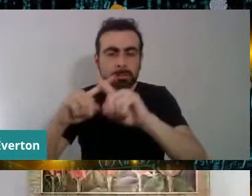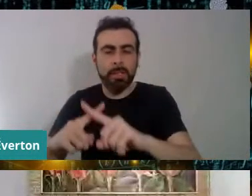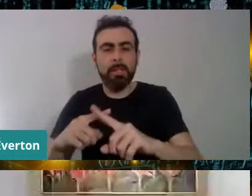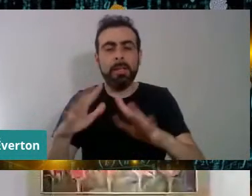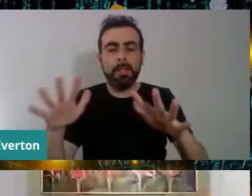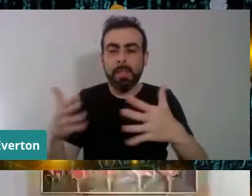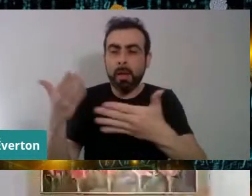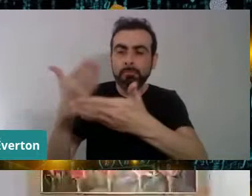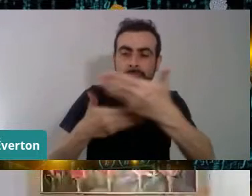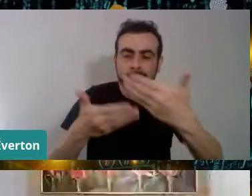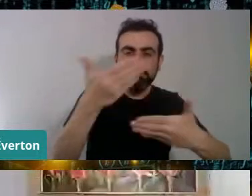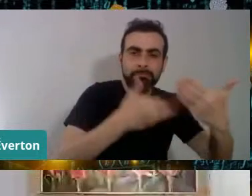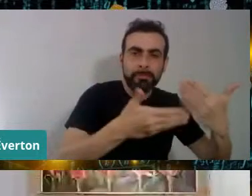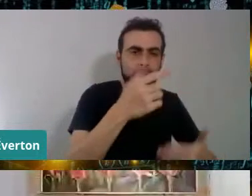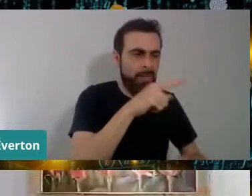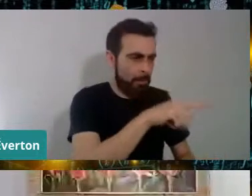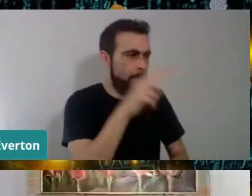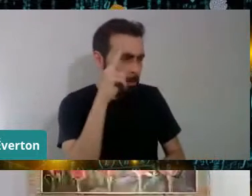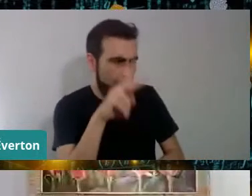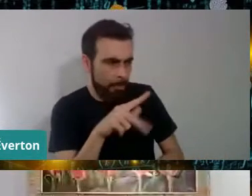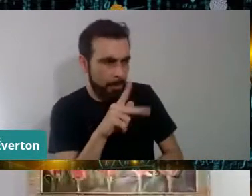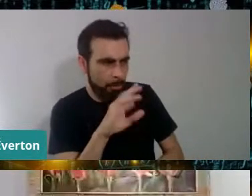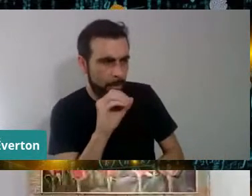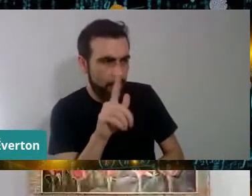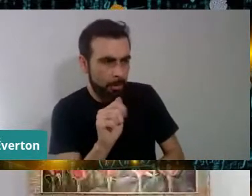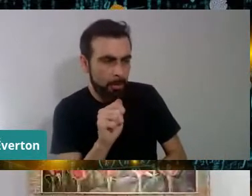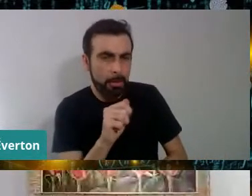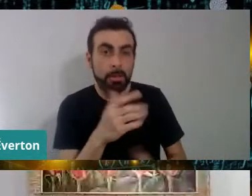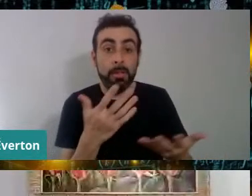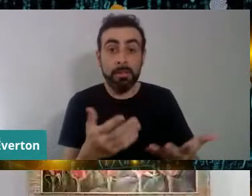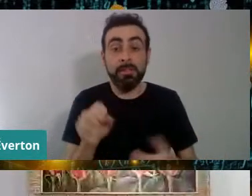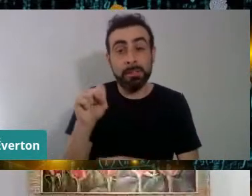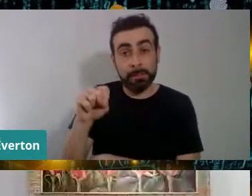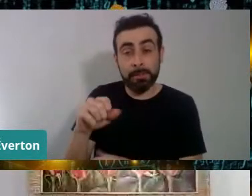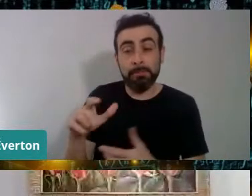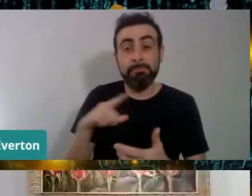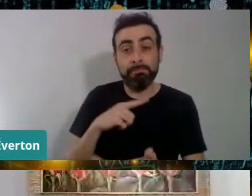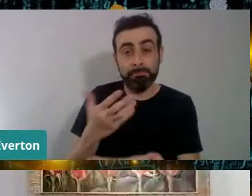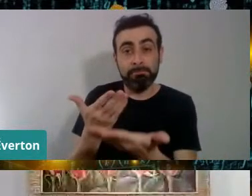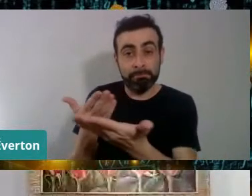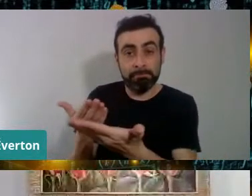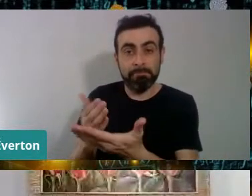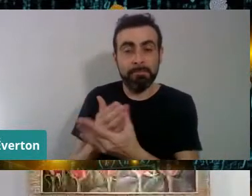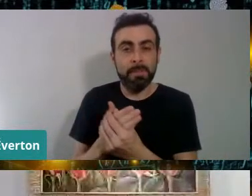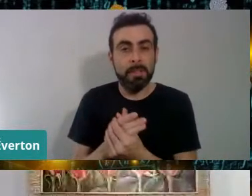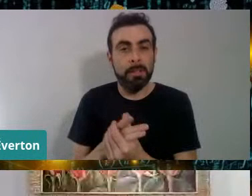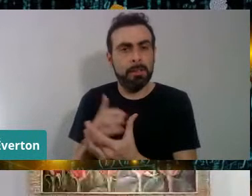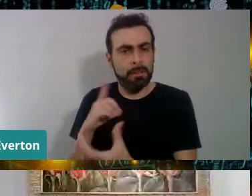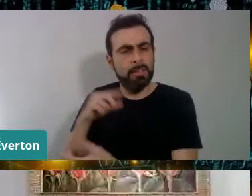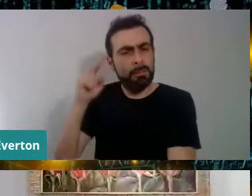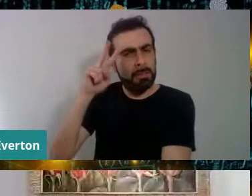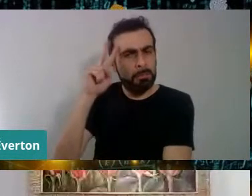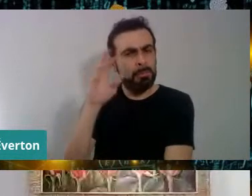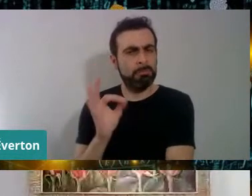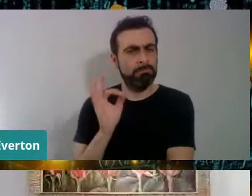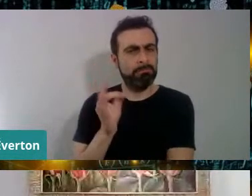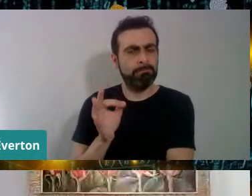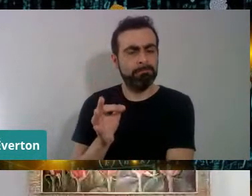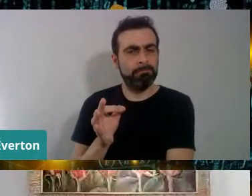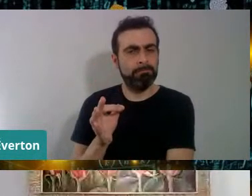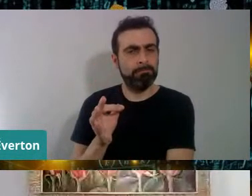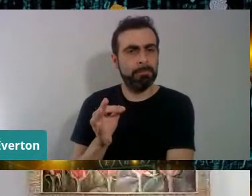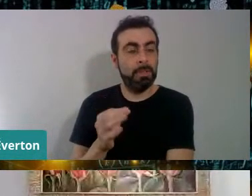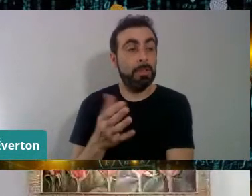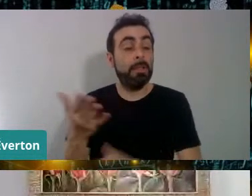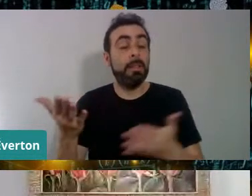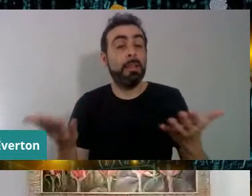dos cálculos, né? Você lembra disso, né, Koga? Lembro, tem. Fazia rodízio, né? Lembro rodízio. Muito bem. Na